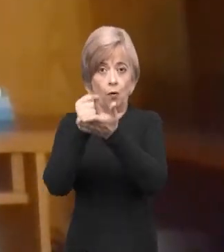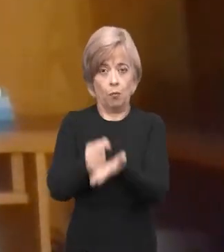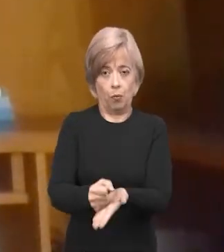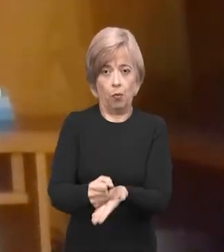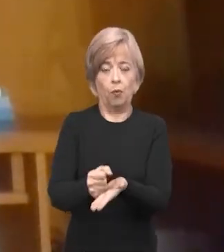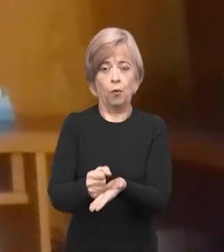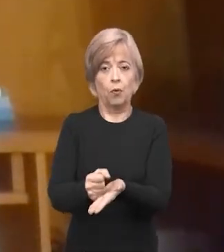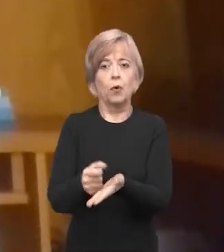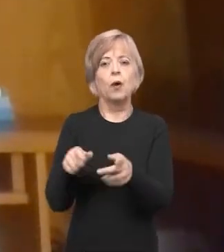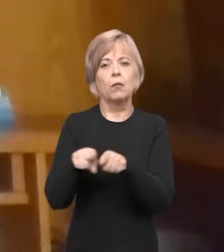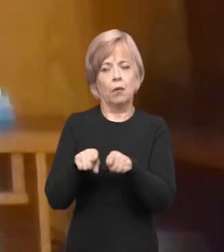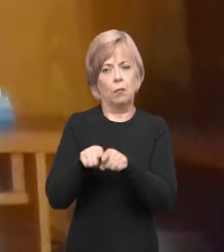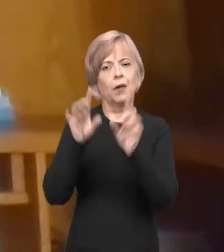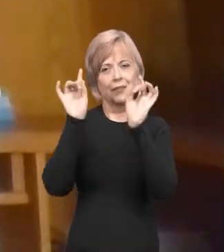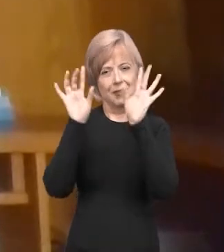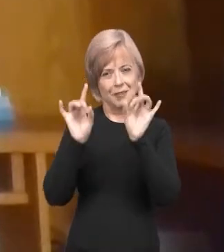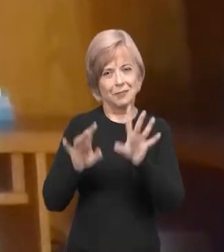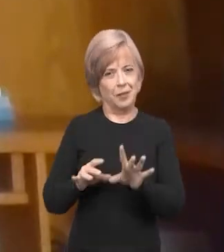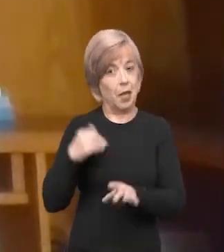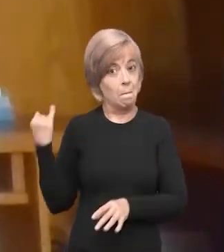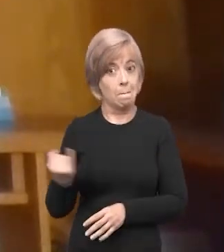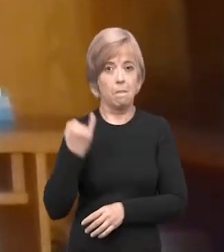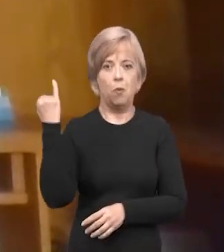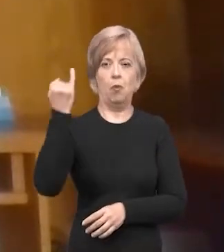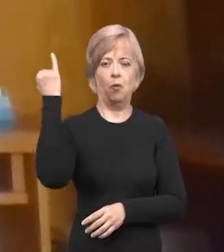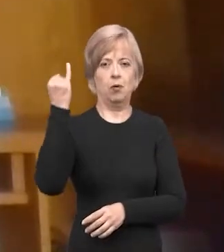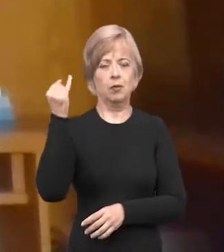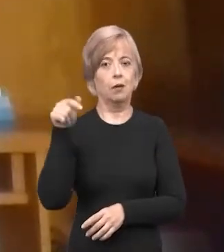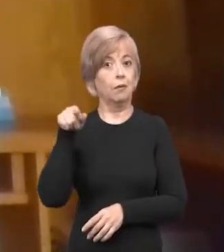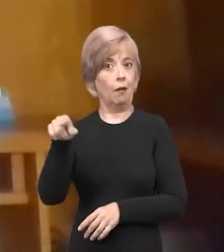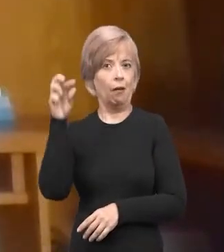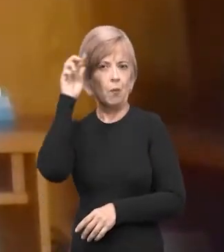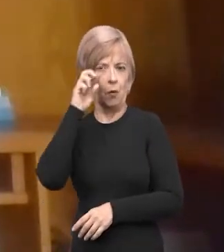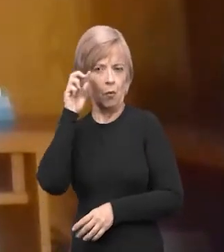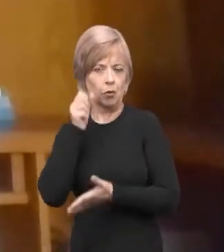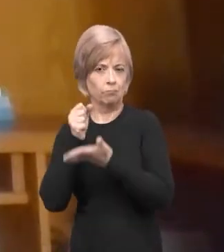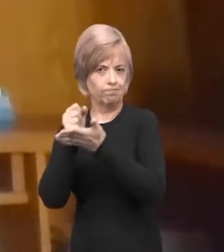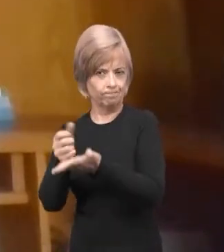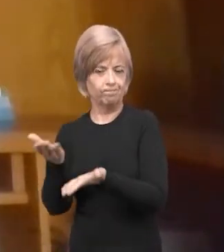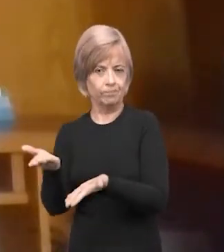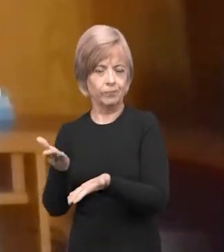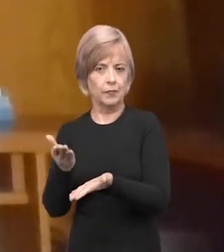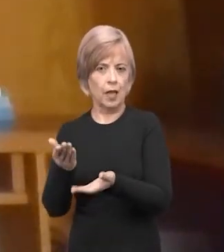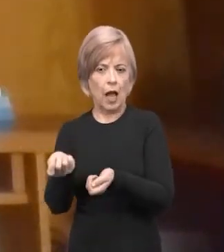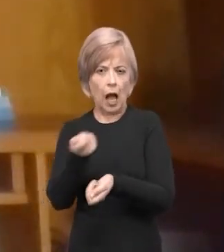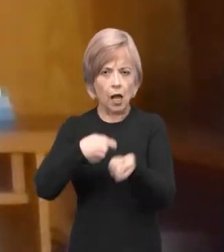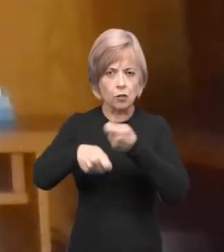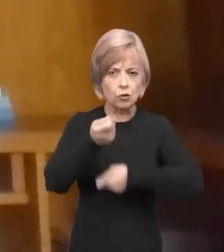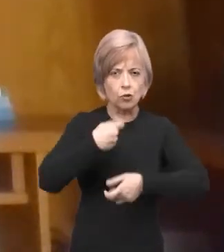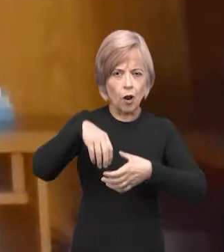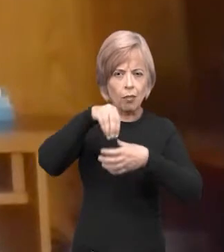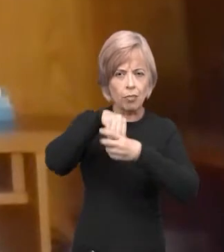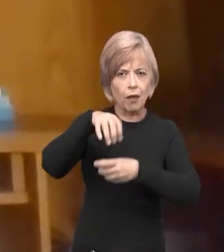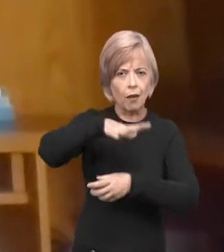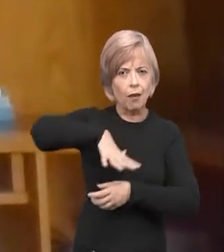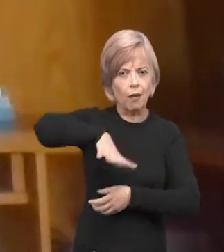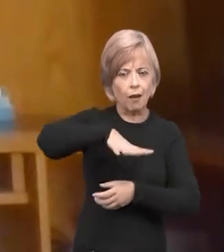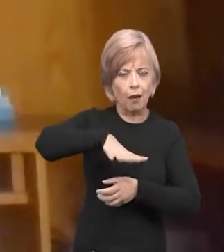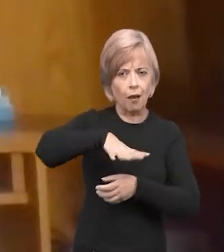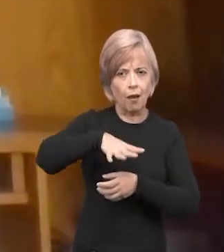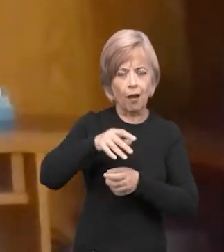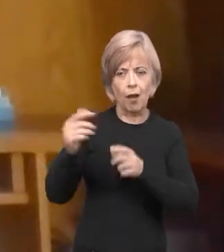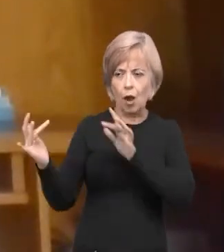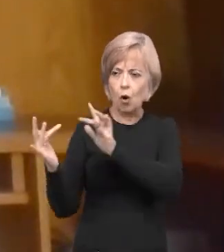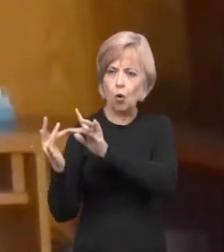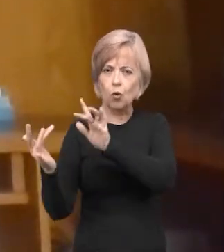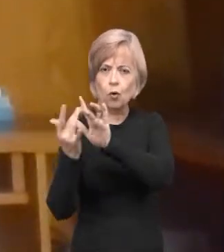apoio, essencial, como o nome já diz, às promotorias, a articulação interna com as outras áreas,